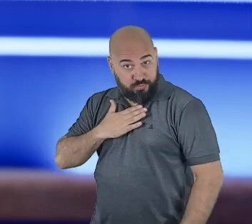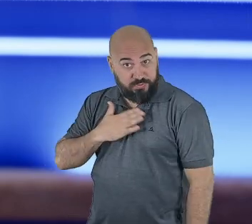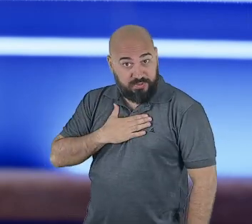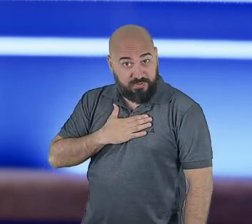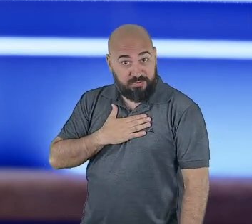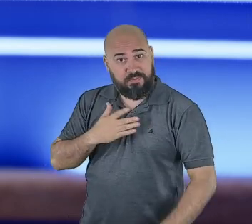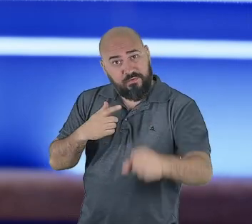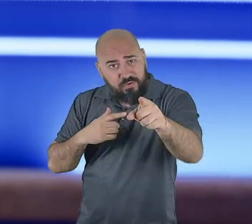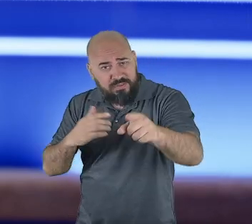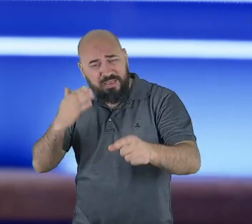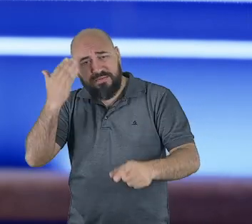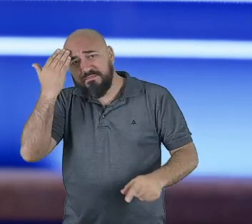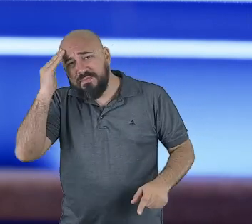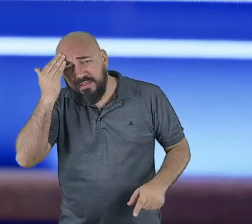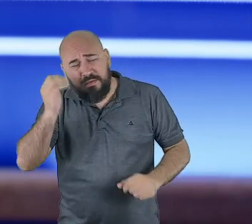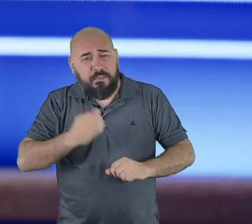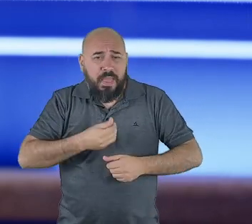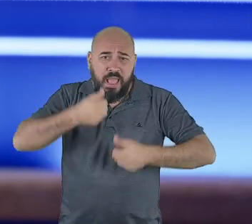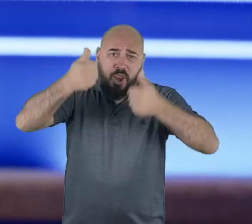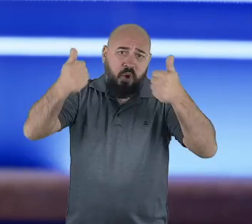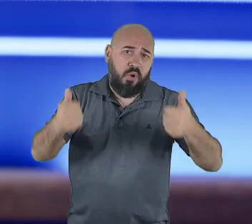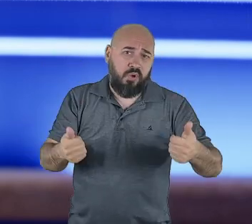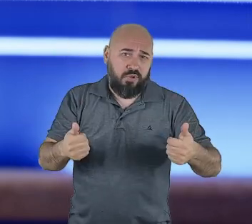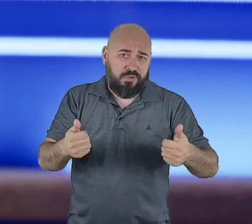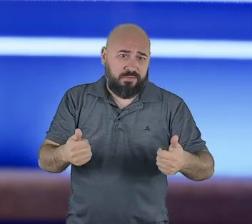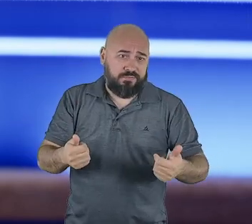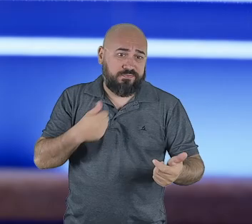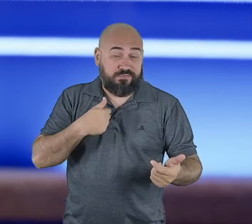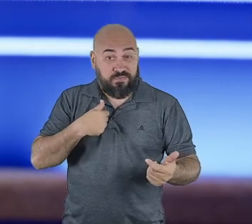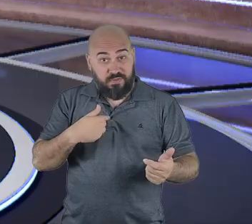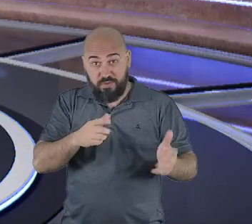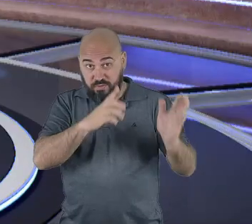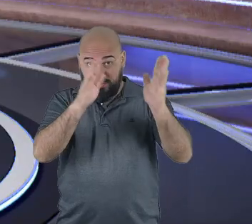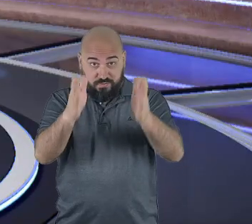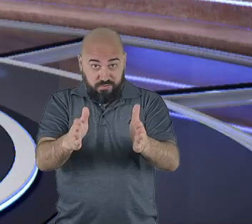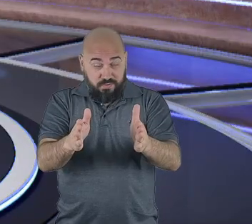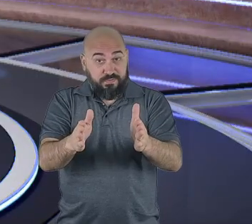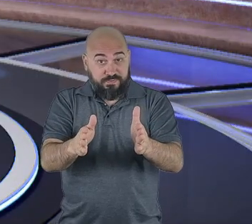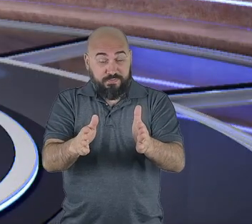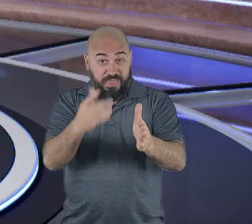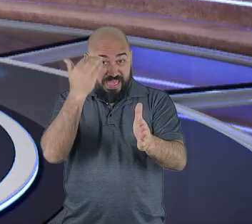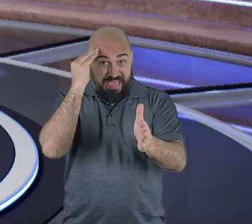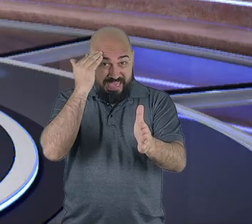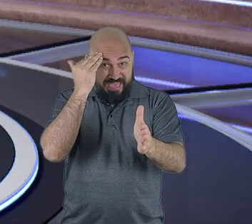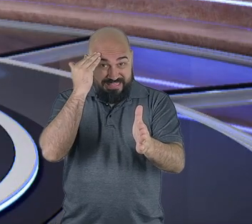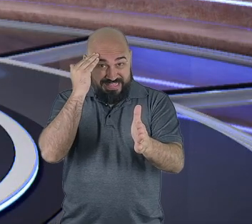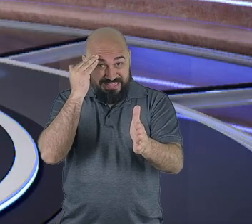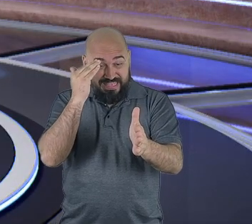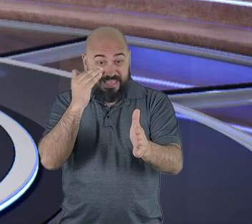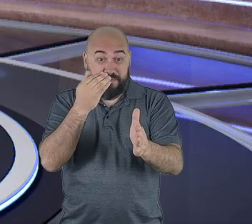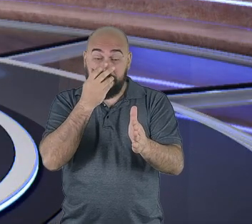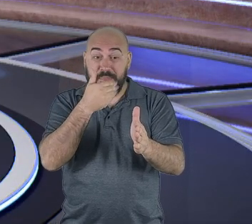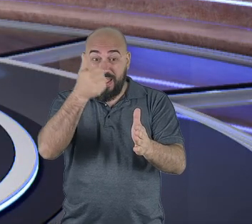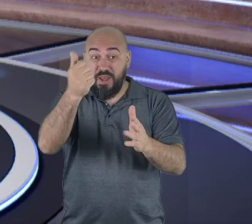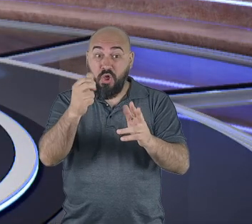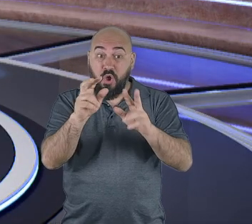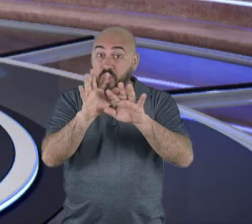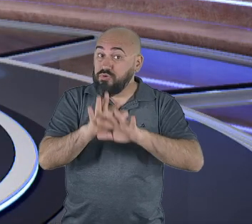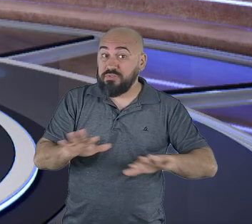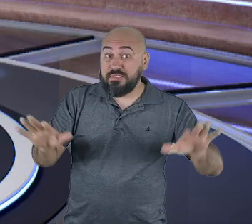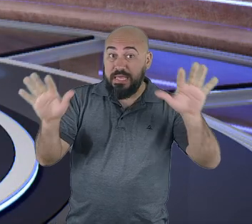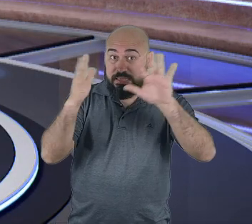sua compreensão, para facilitar o seu entendimento. Eu vou voltar para essa câmera aqui porque você pode ter uma visão um pouquinho